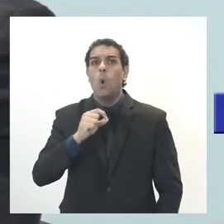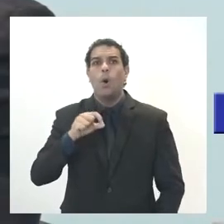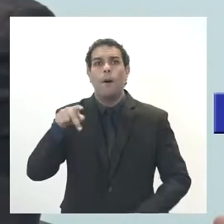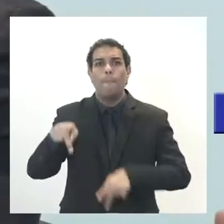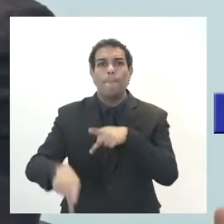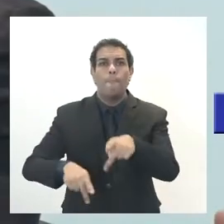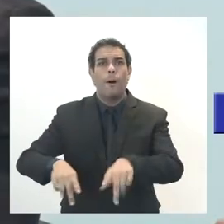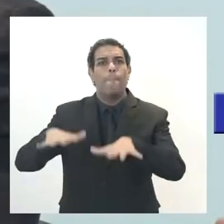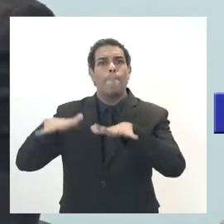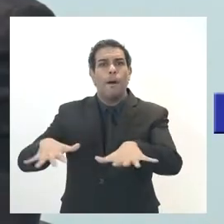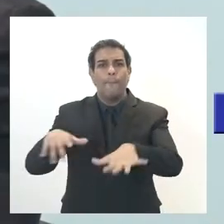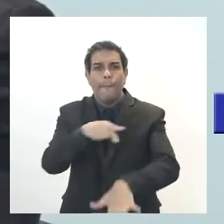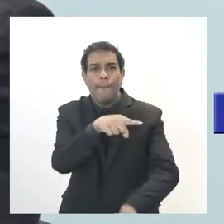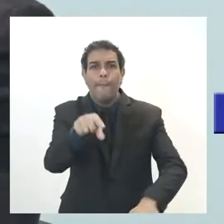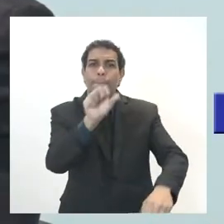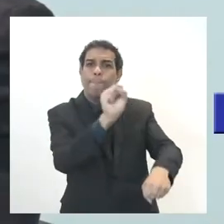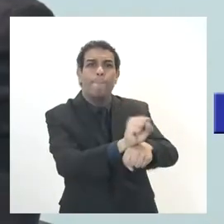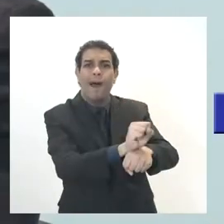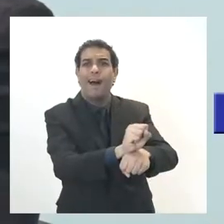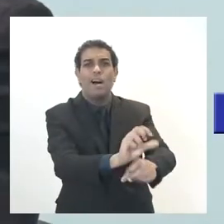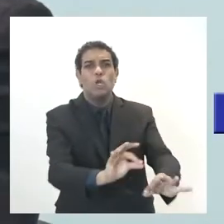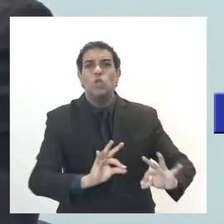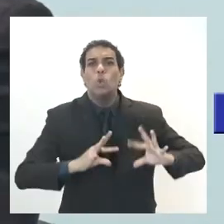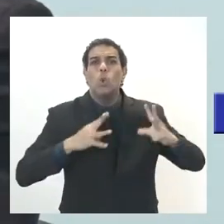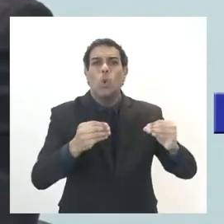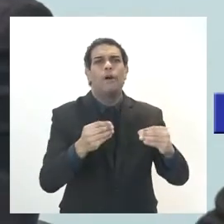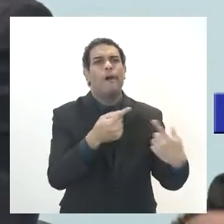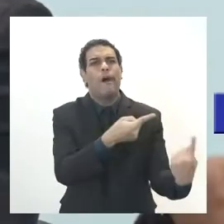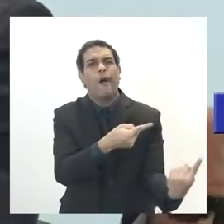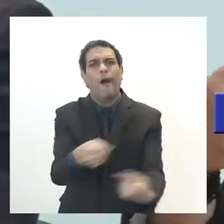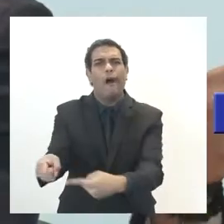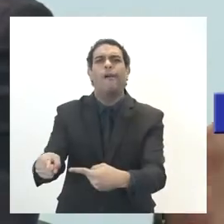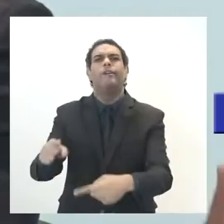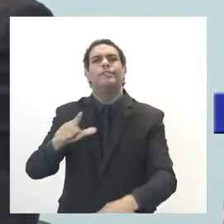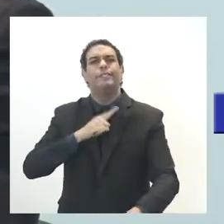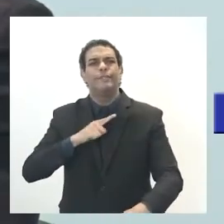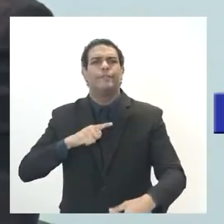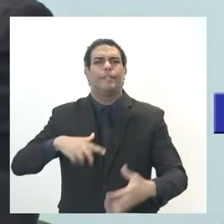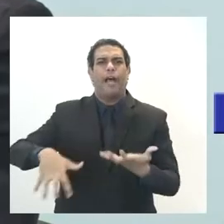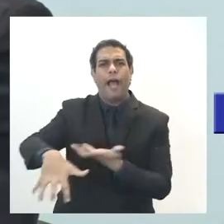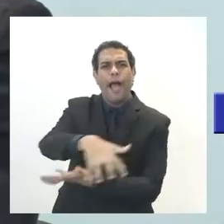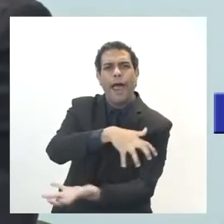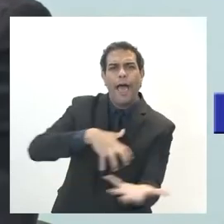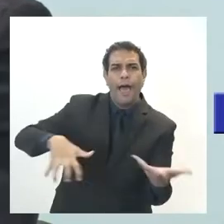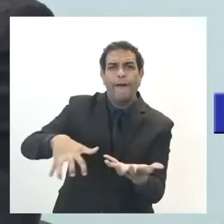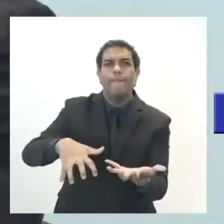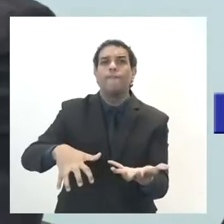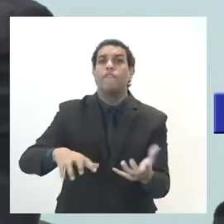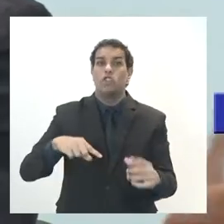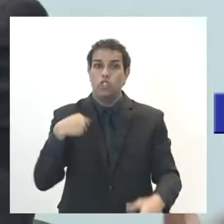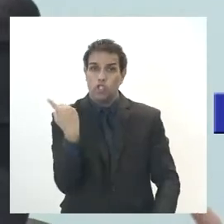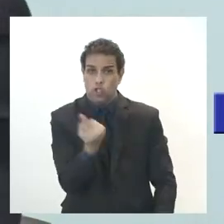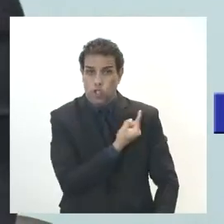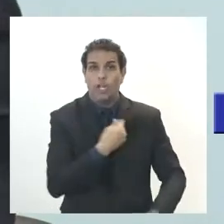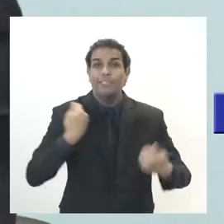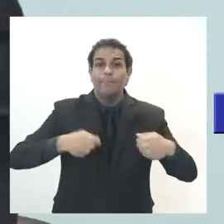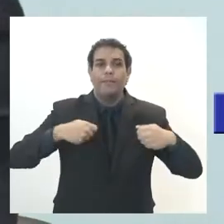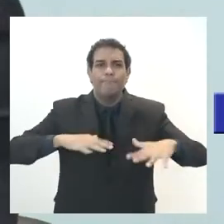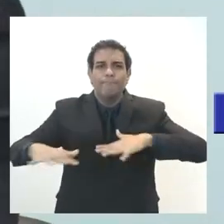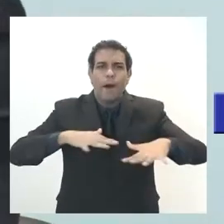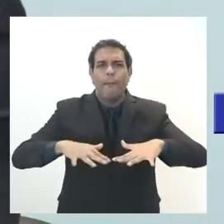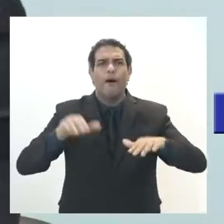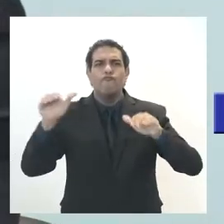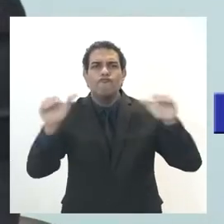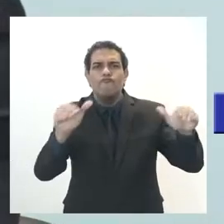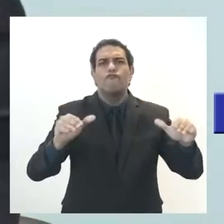é a paralisação é o enfrentamento através das greves e que a gente tem que mobilizar